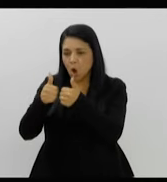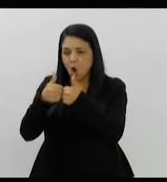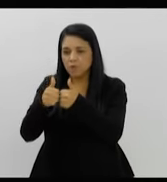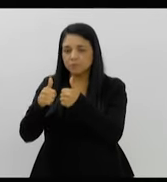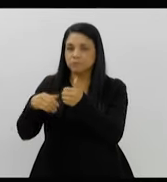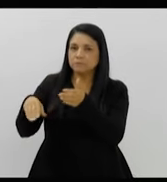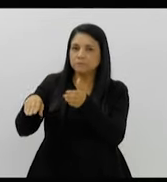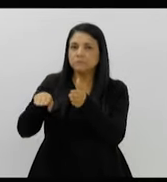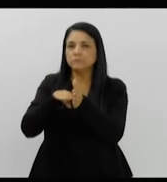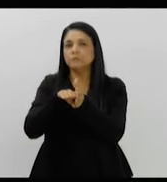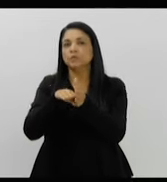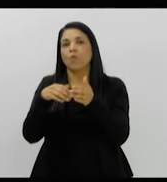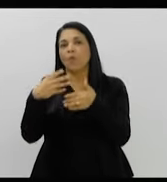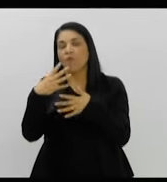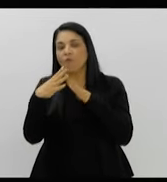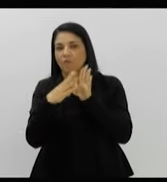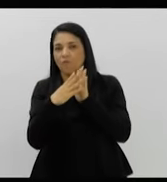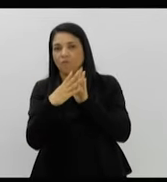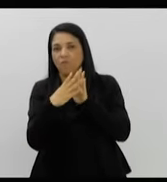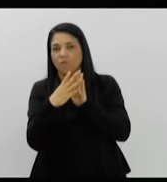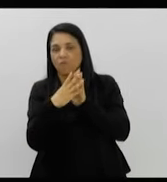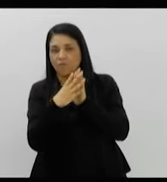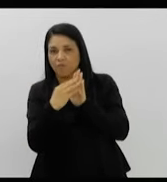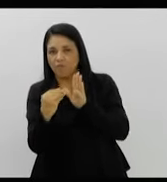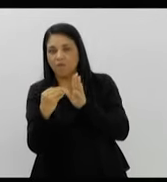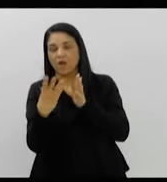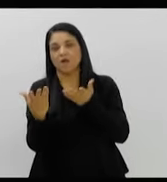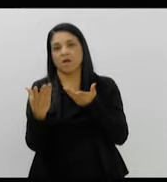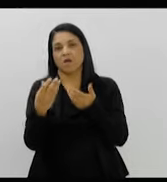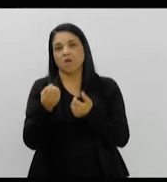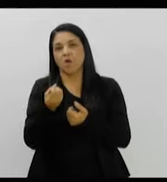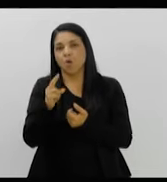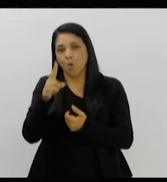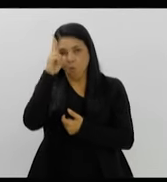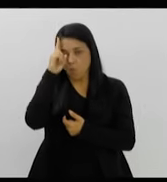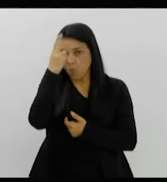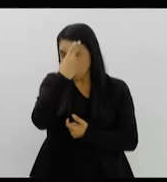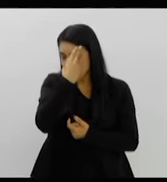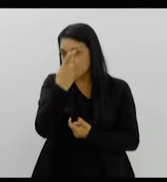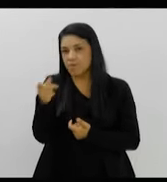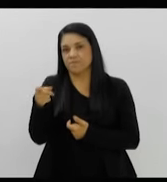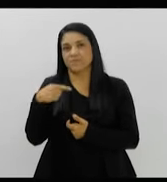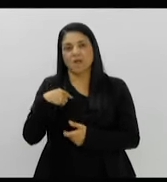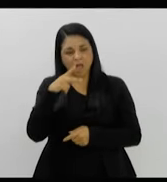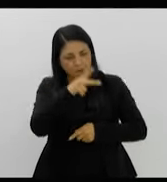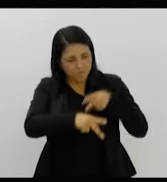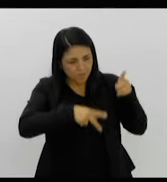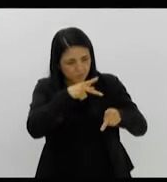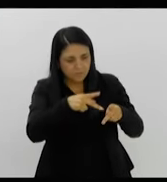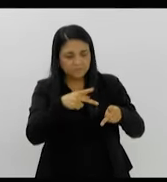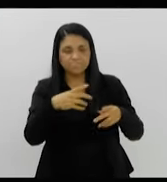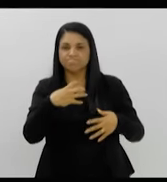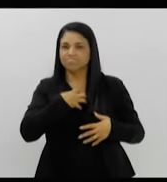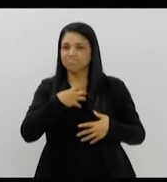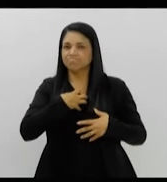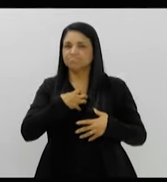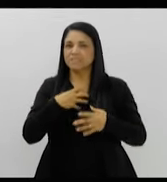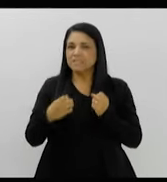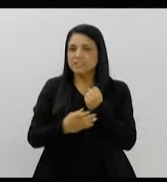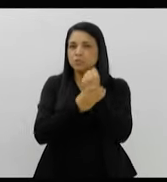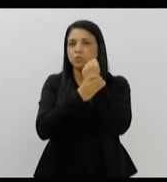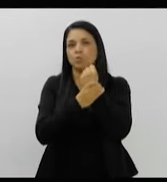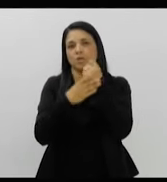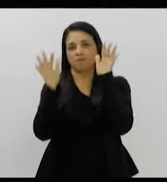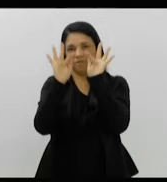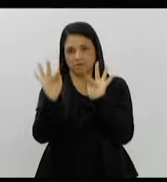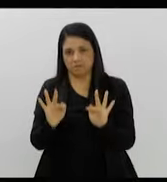Avan entrar num carro de aplicativo Eu tenho certeza que a população vai ficar muito mais feliz se a